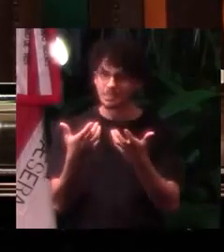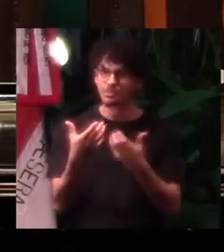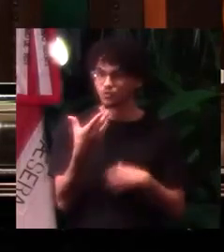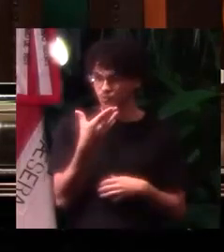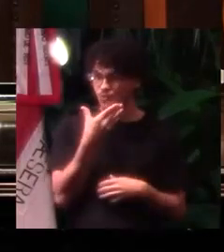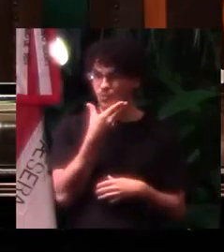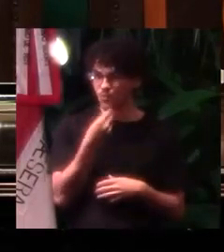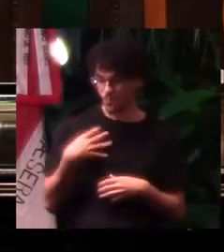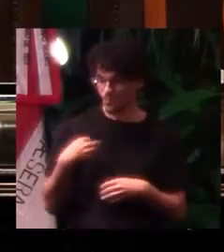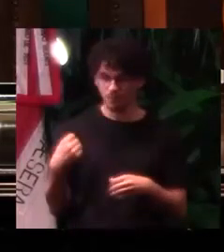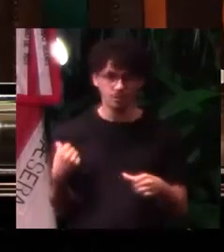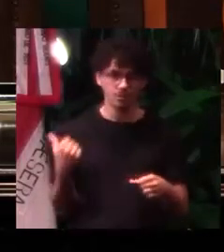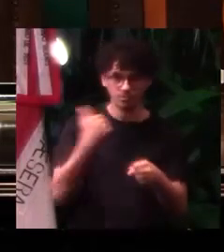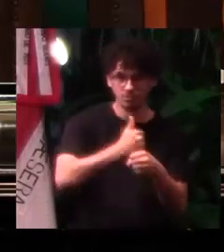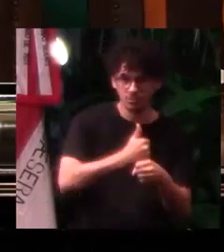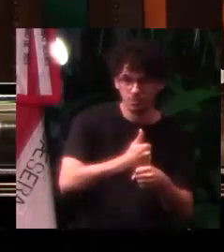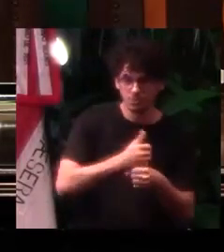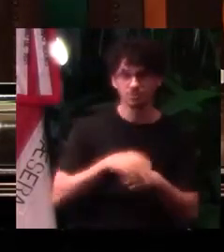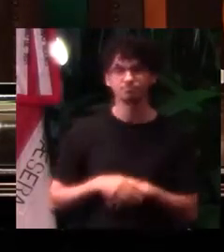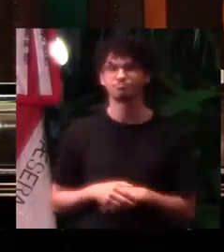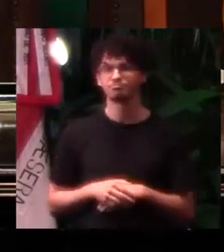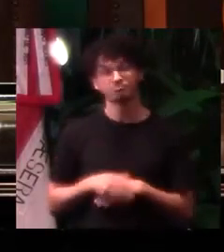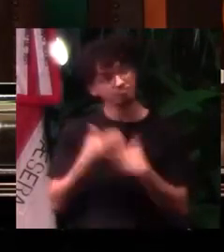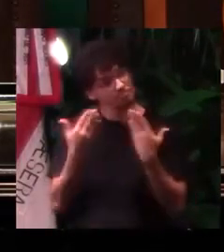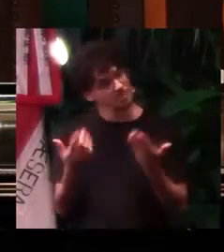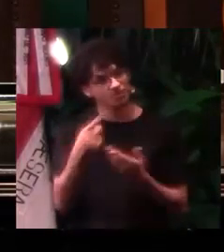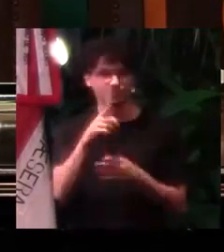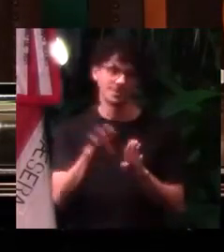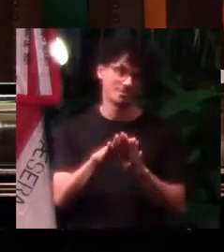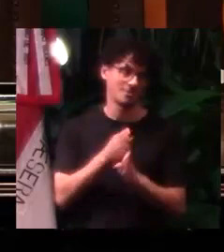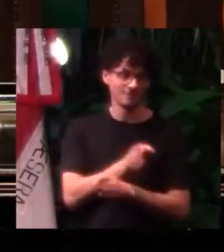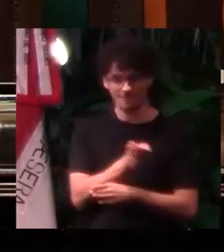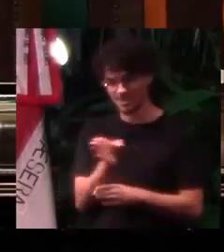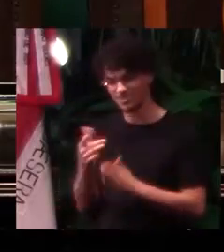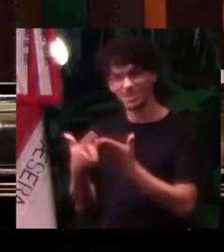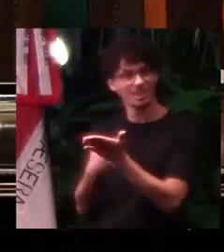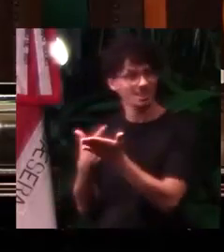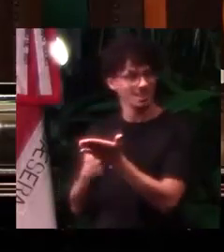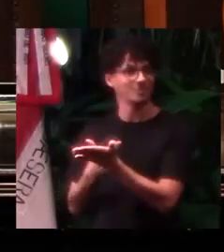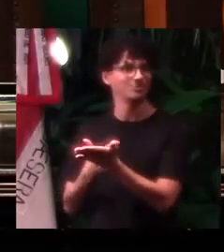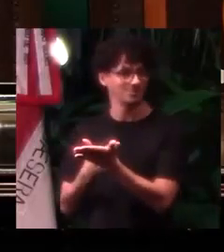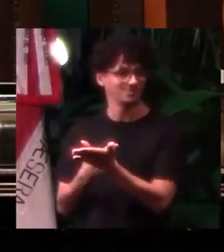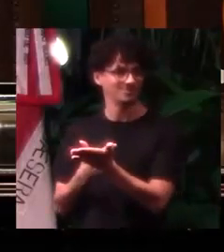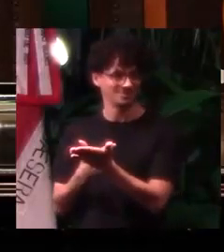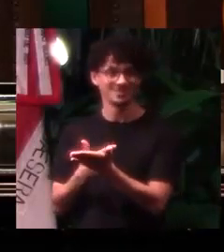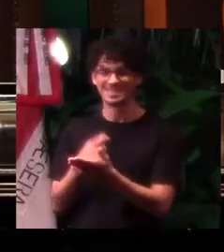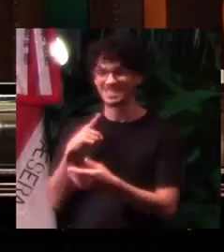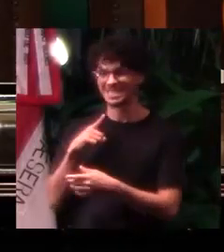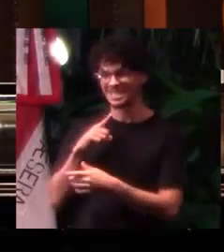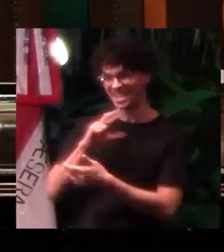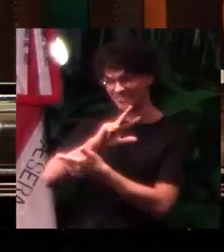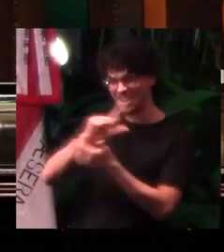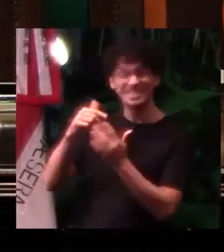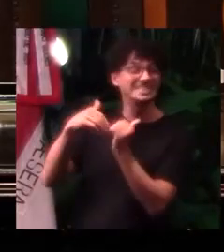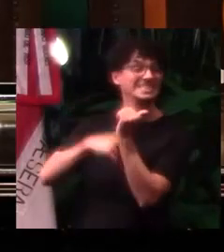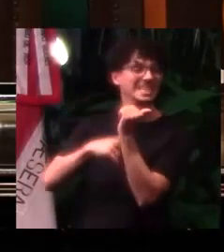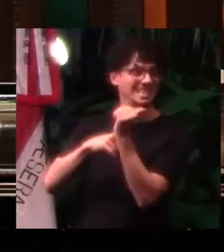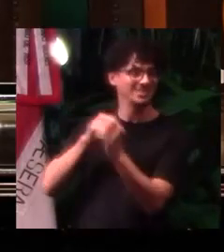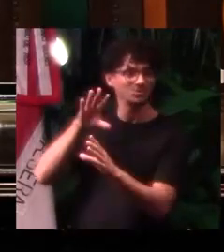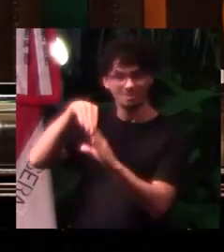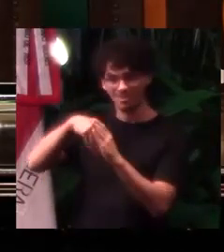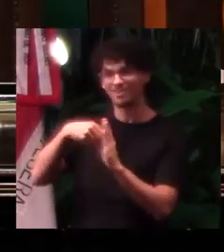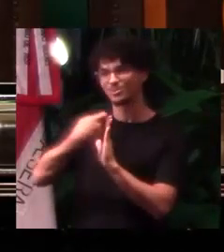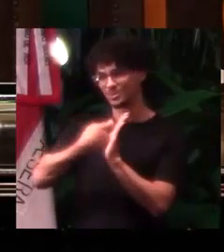Né? E se você for para o Grande Sertão, então, né, tem o famoso segredo de Diadorim, né, que é um dos inúmeros ali que